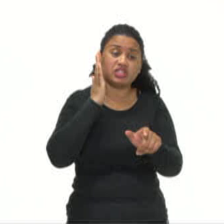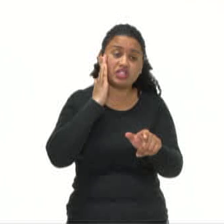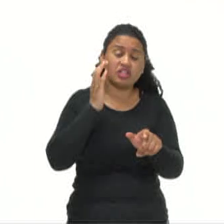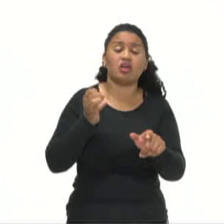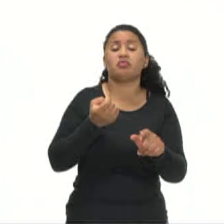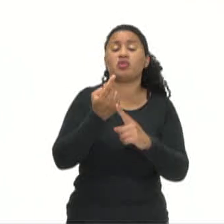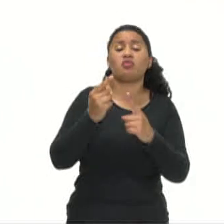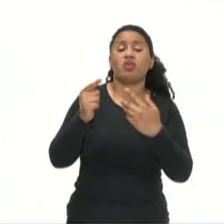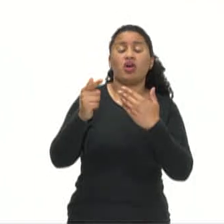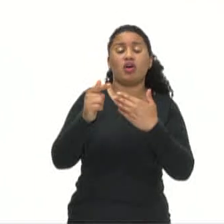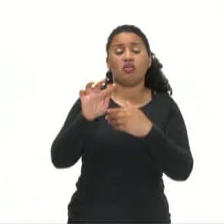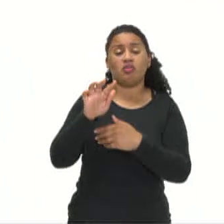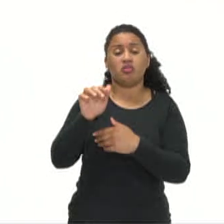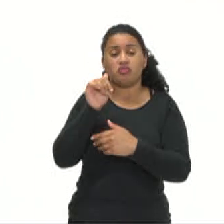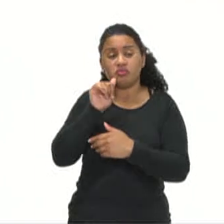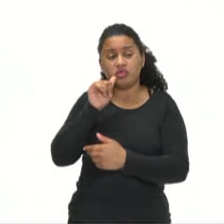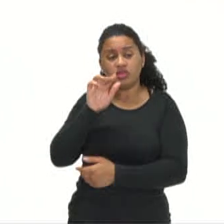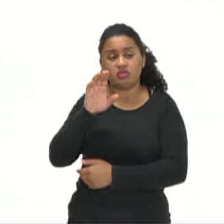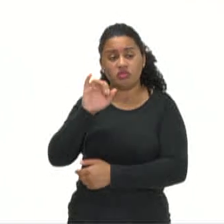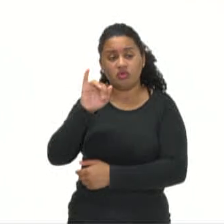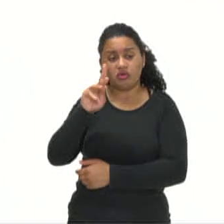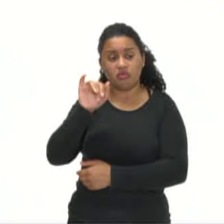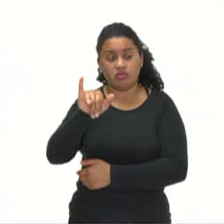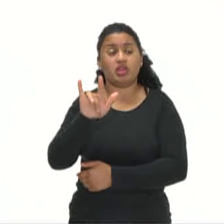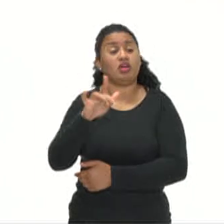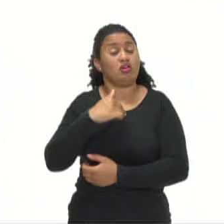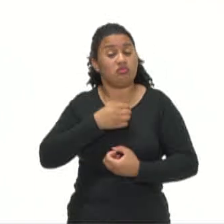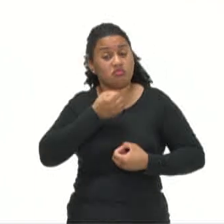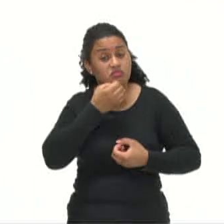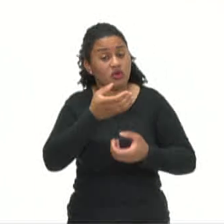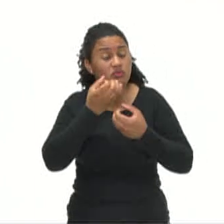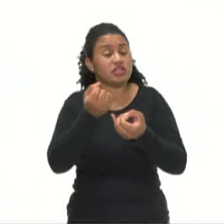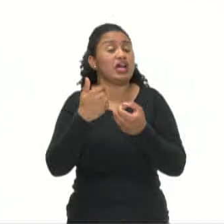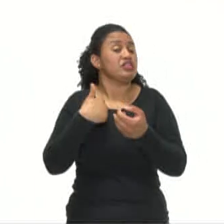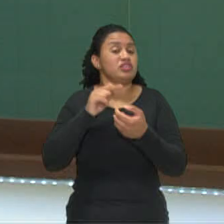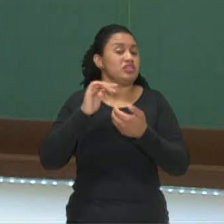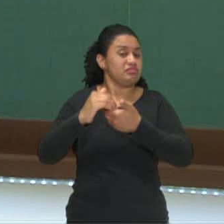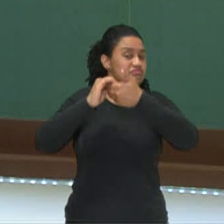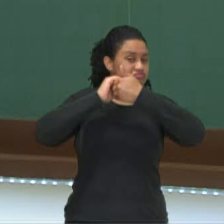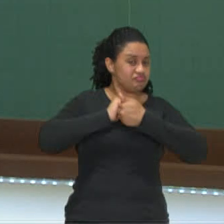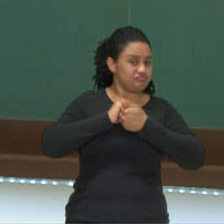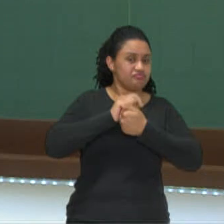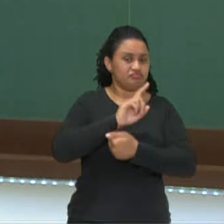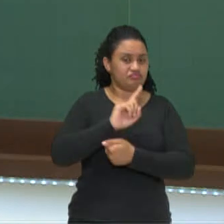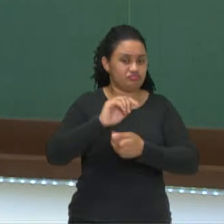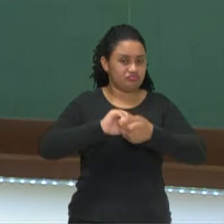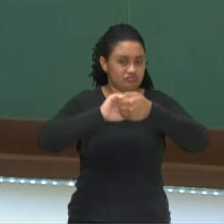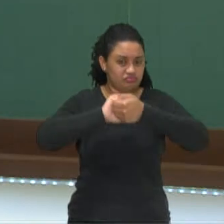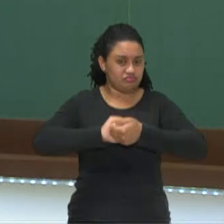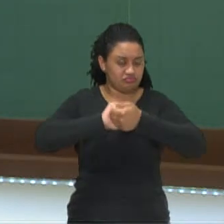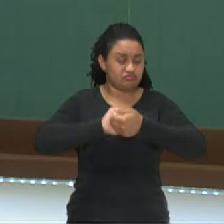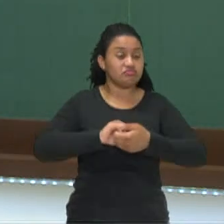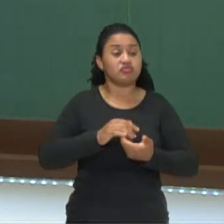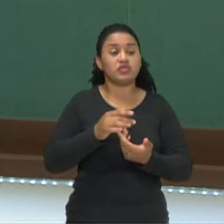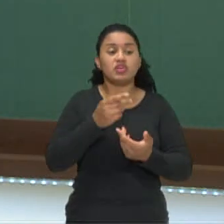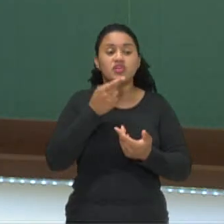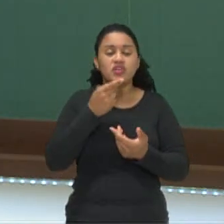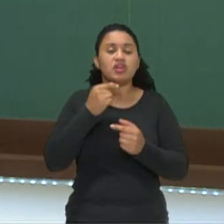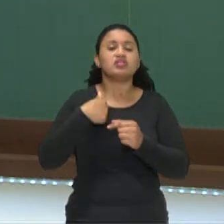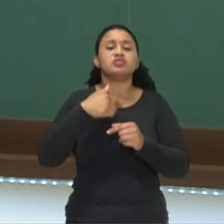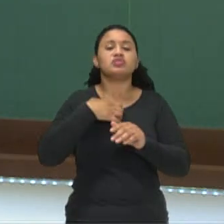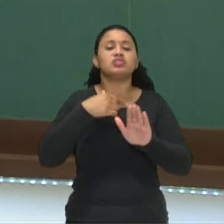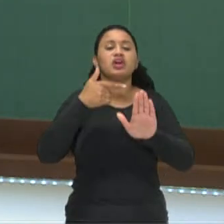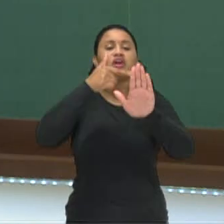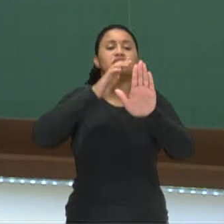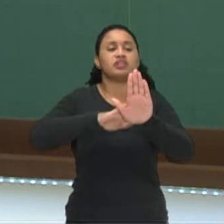é o feminino de cupim, tenha a bondade de não me cumprimentar. Que ele faz uma questão bem irônica